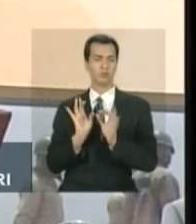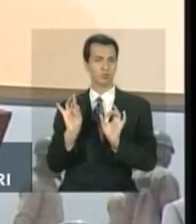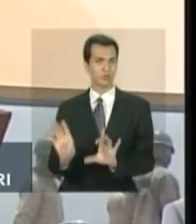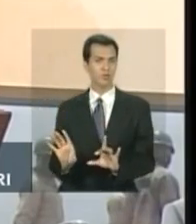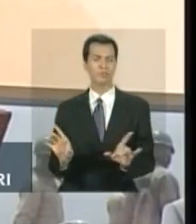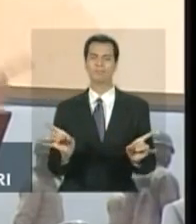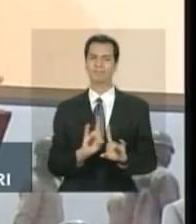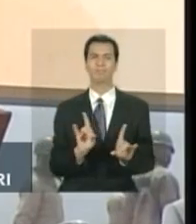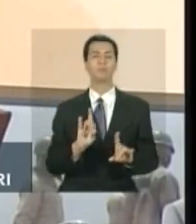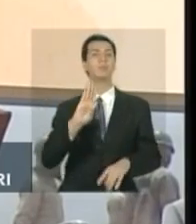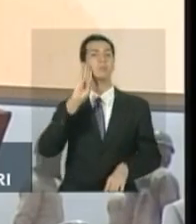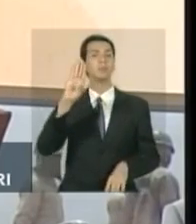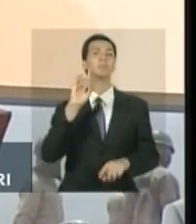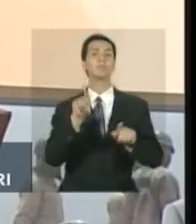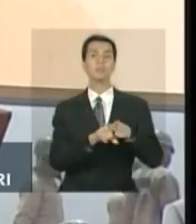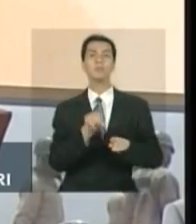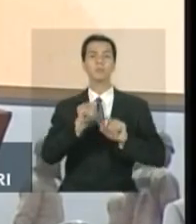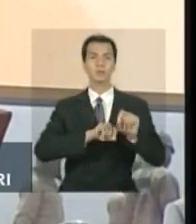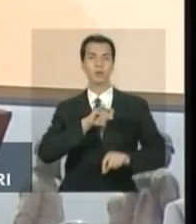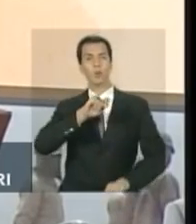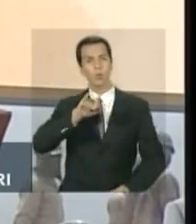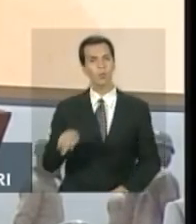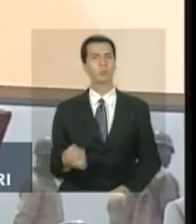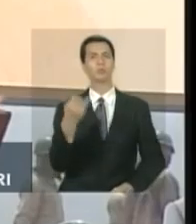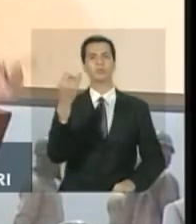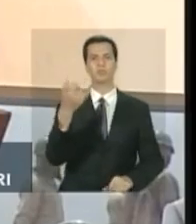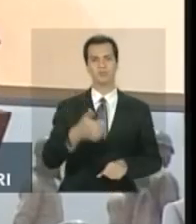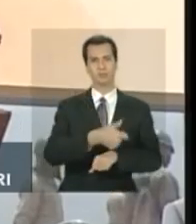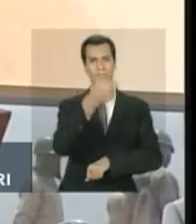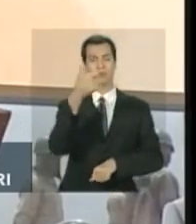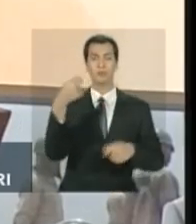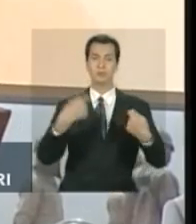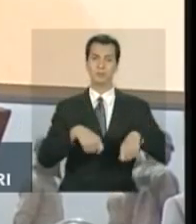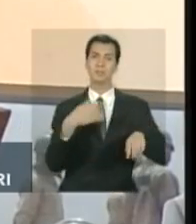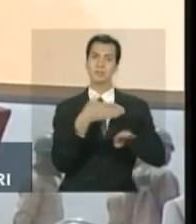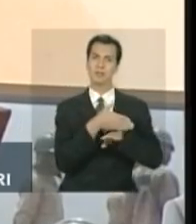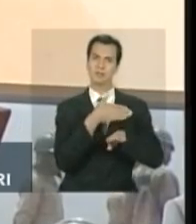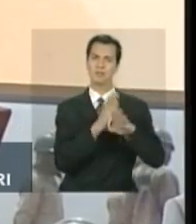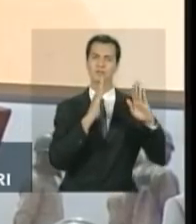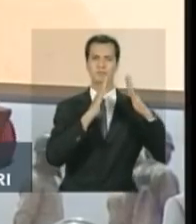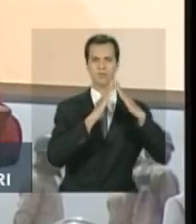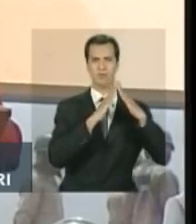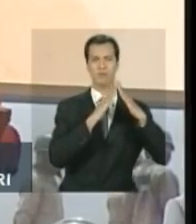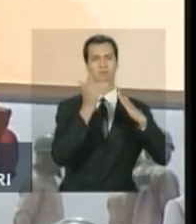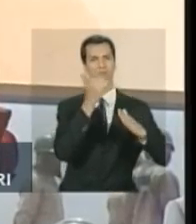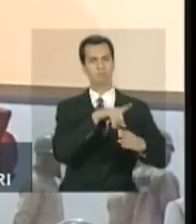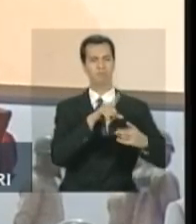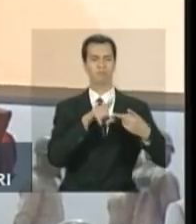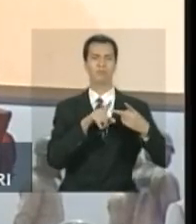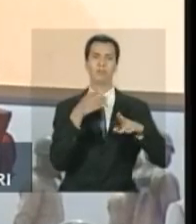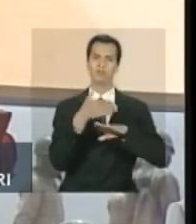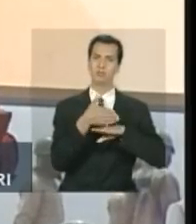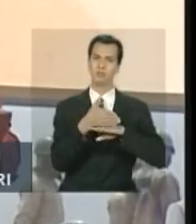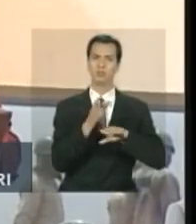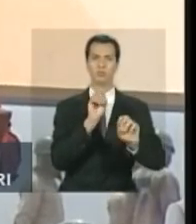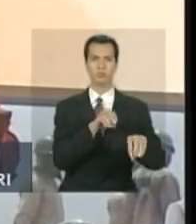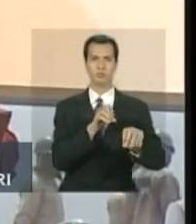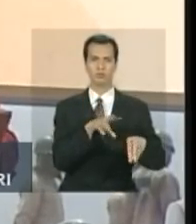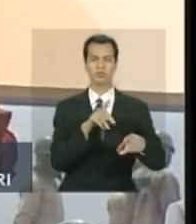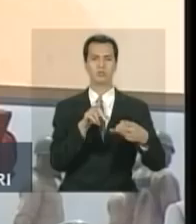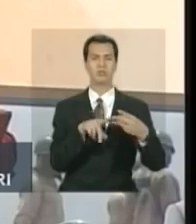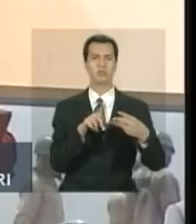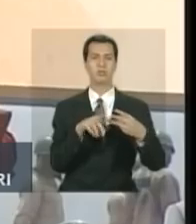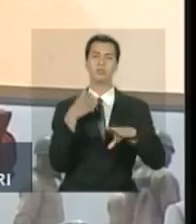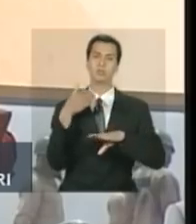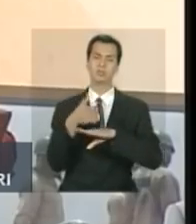também melhor oportunidade. Tem de ter acesso à moradia, tem de ter acesso à educação e